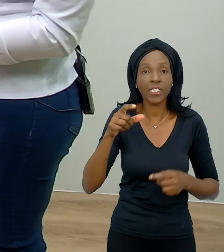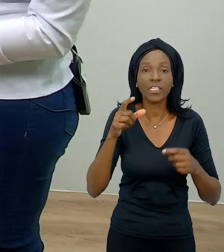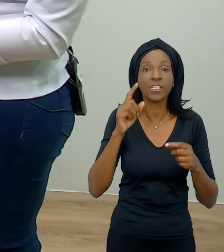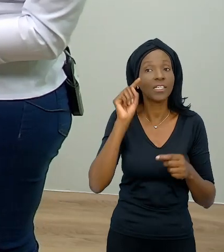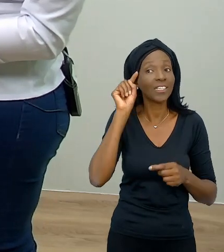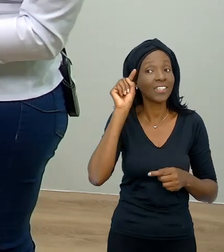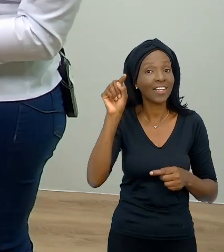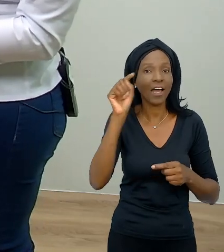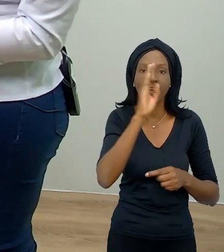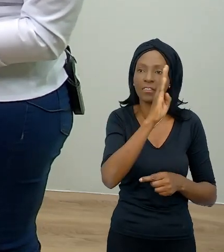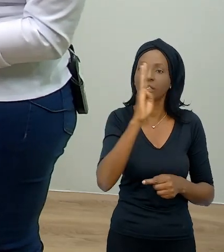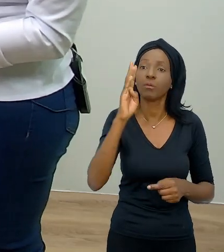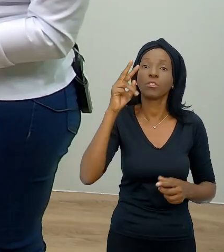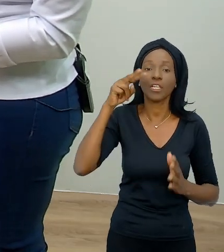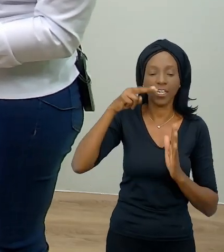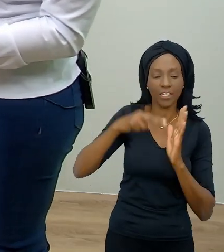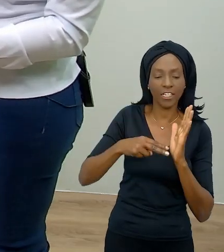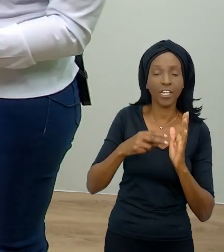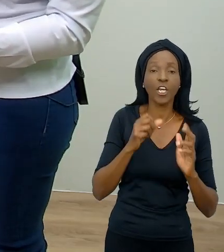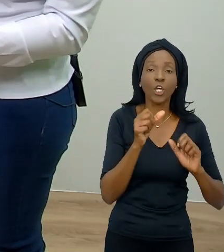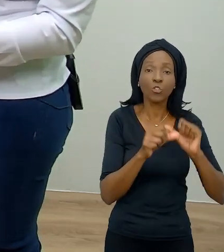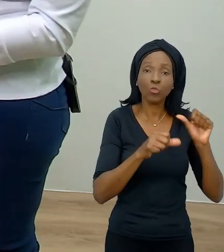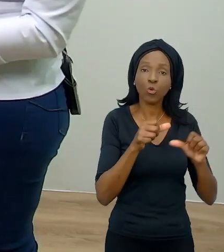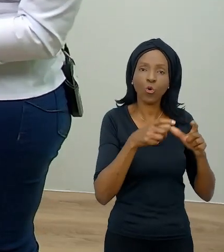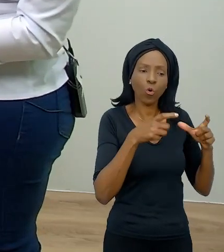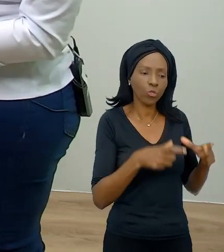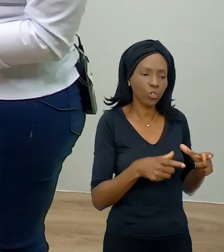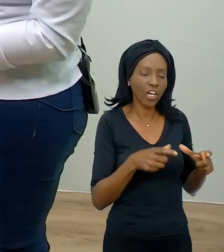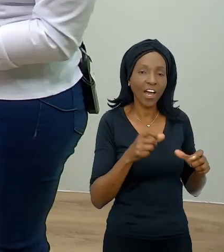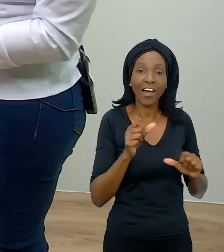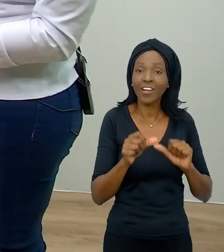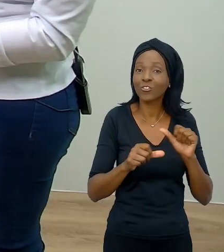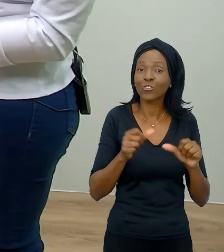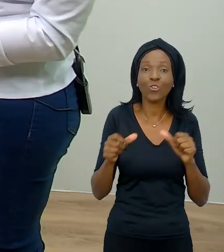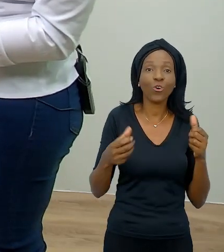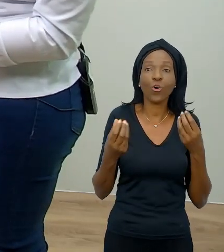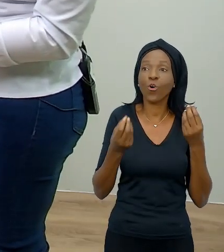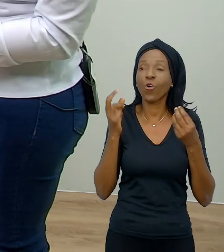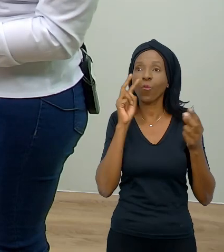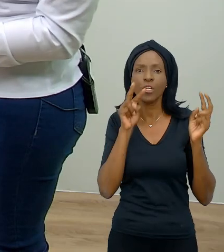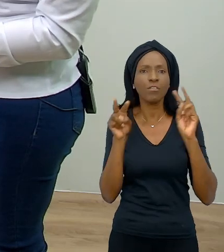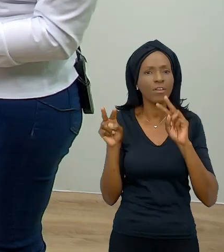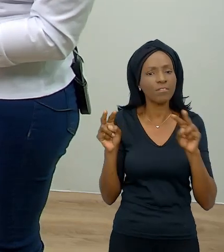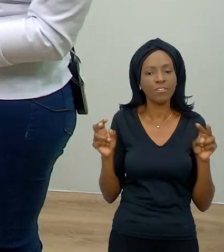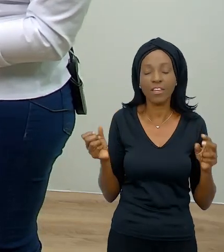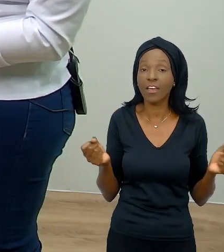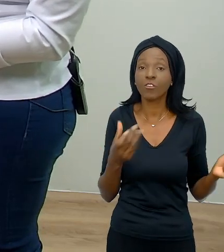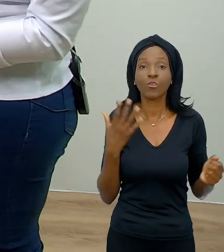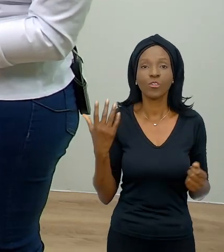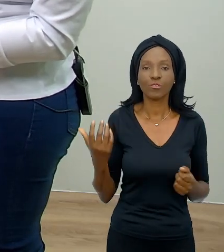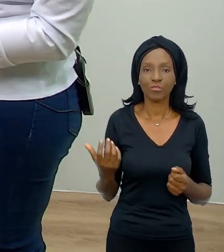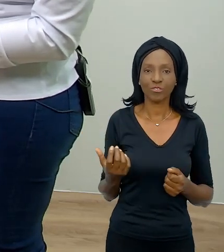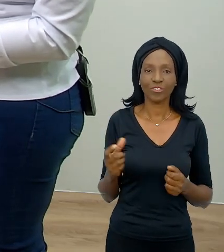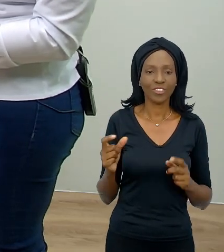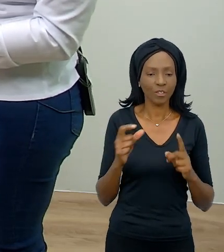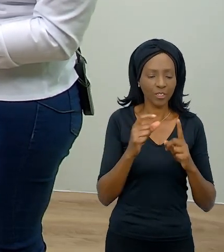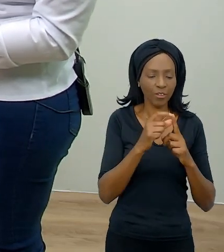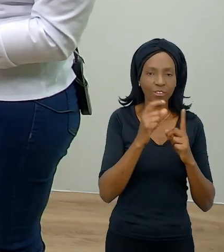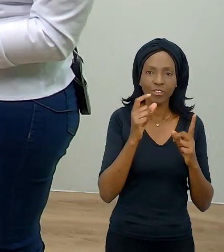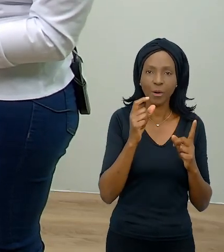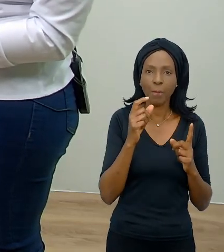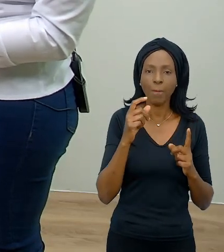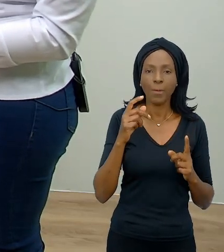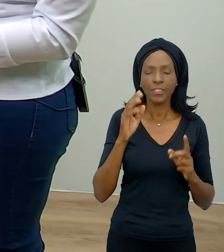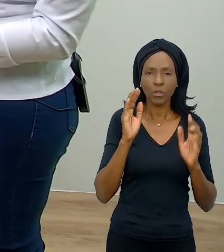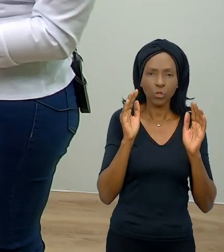tudo. Exatamente. Né? Muda a perspectiva. Muda a perspectiva. Essa é a palavra-chave. A perspectiva